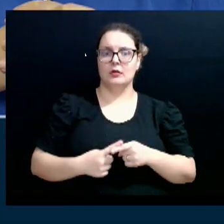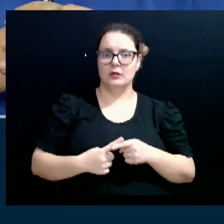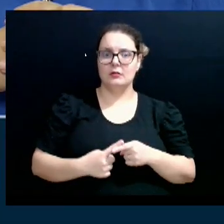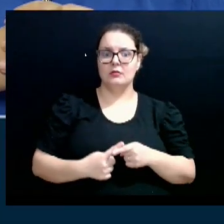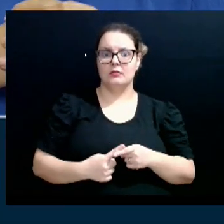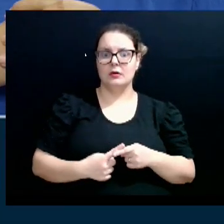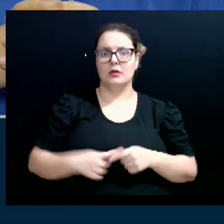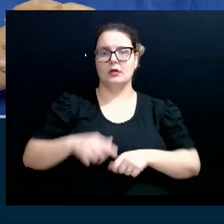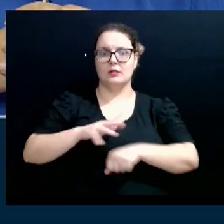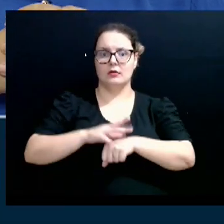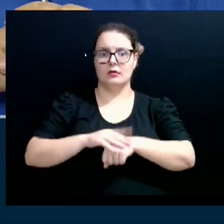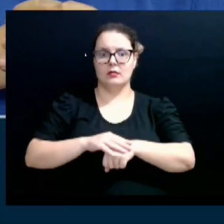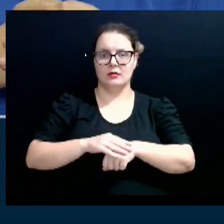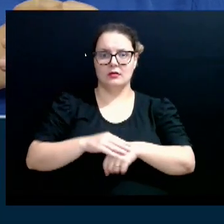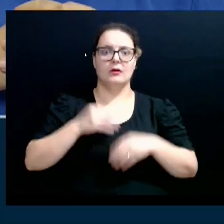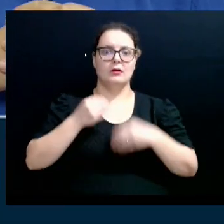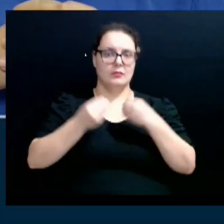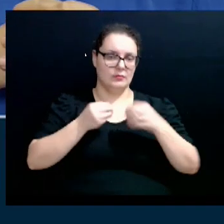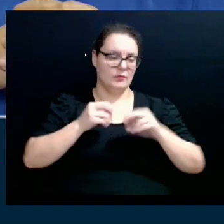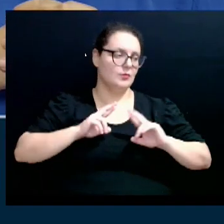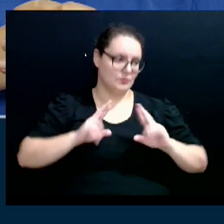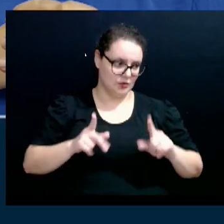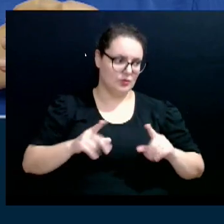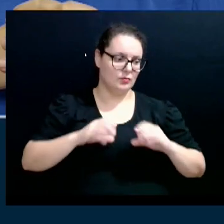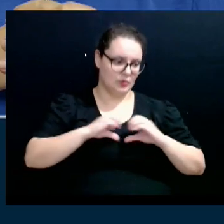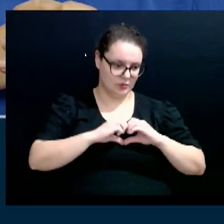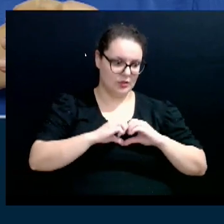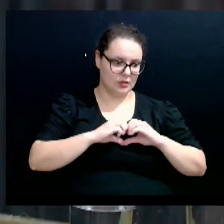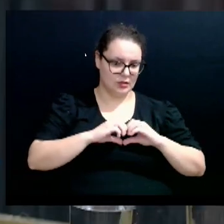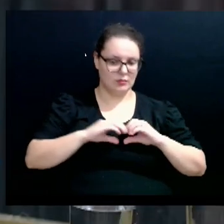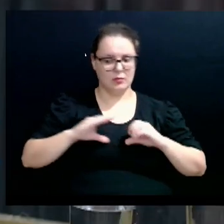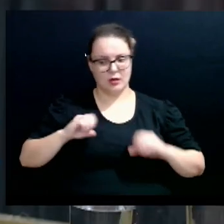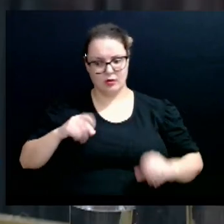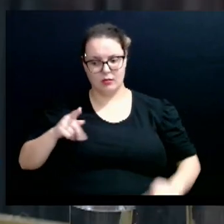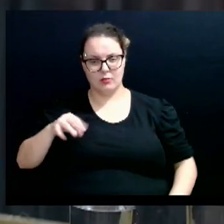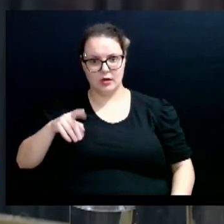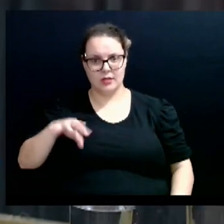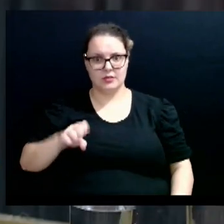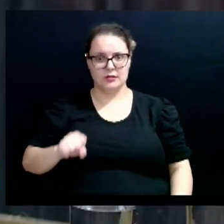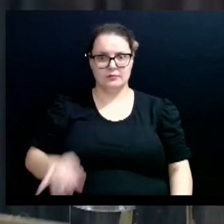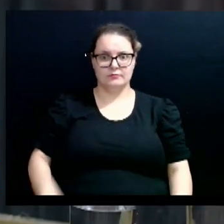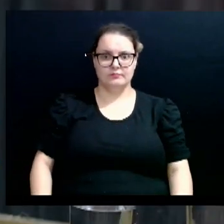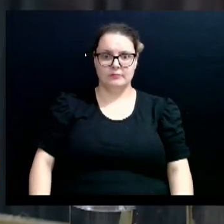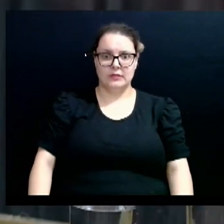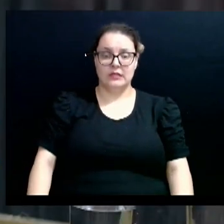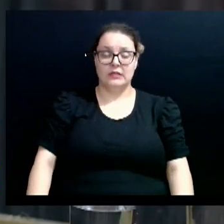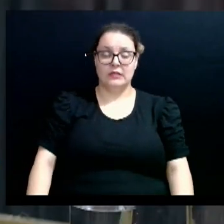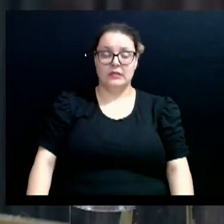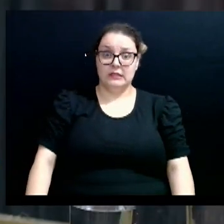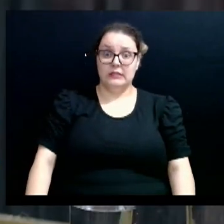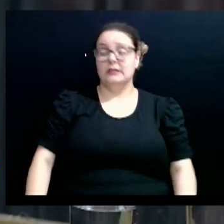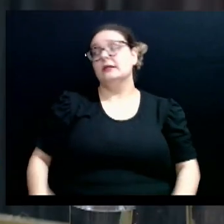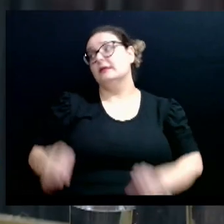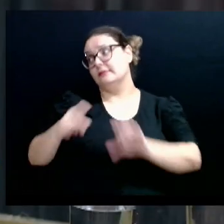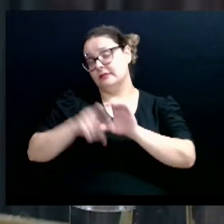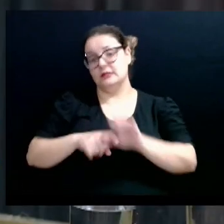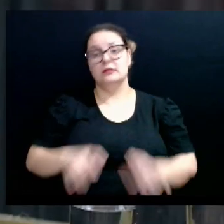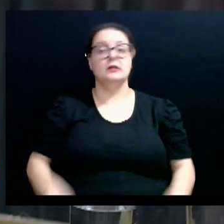Como diferenciar o amor, a Exatamente. compaixão E a e a dependência.